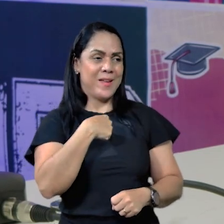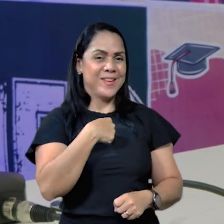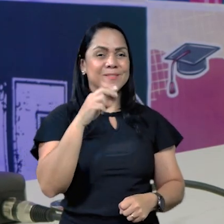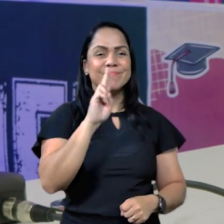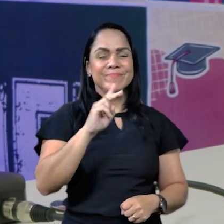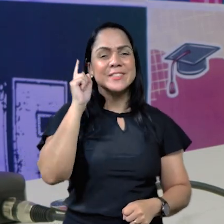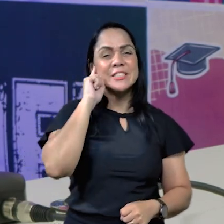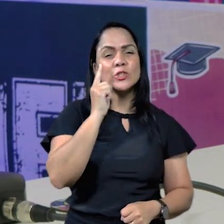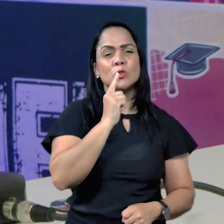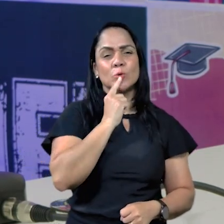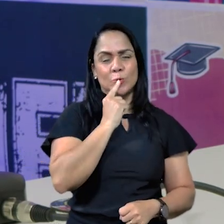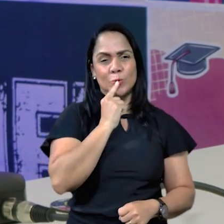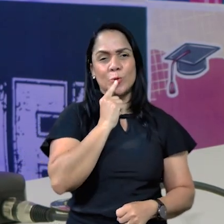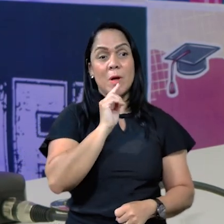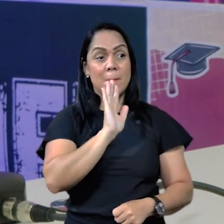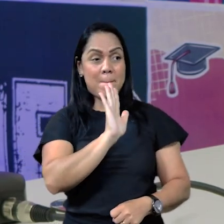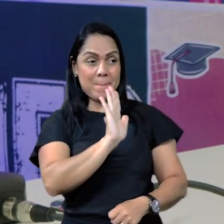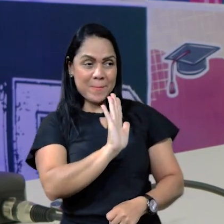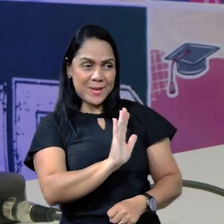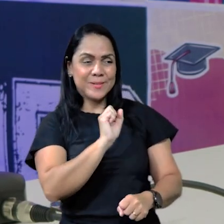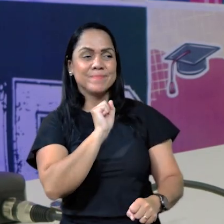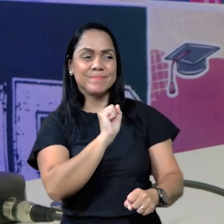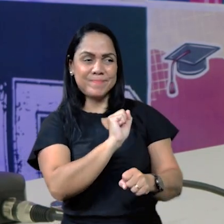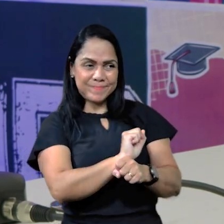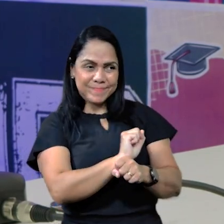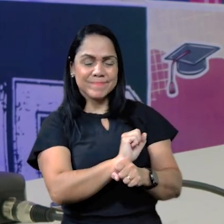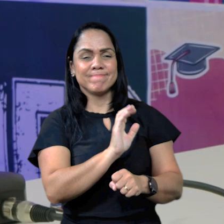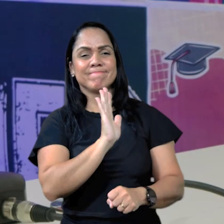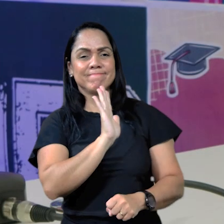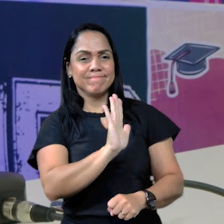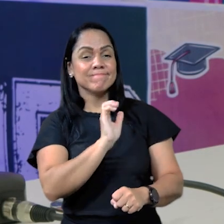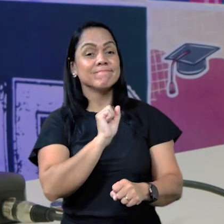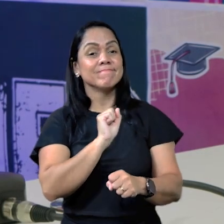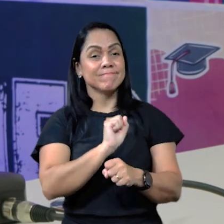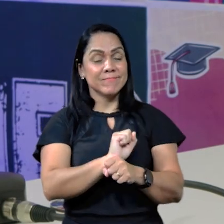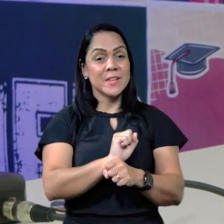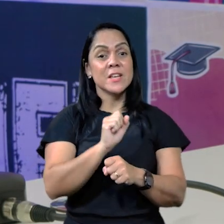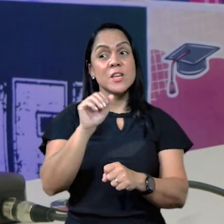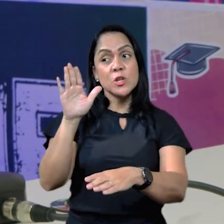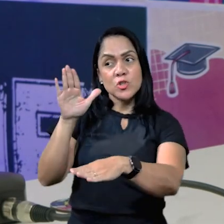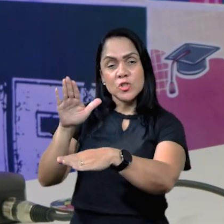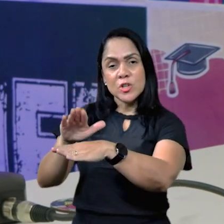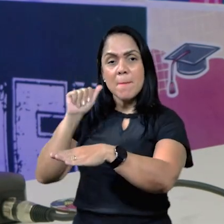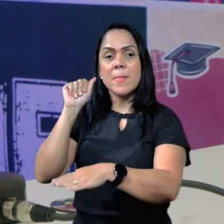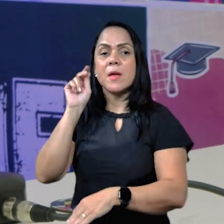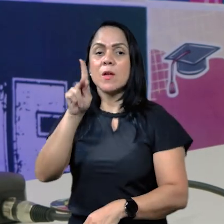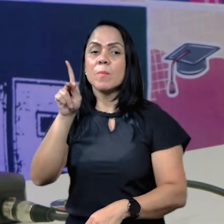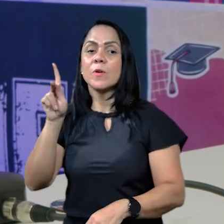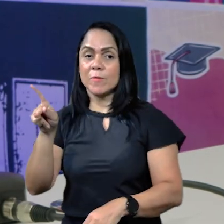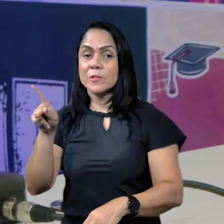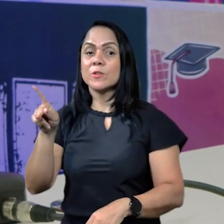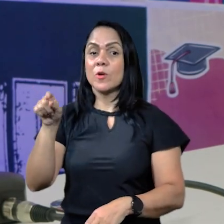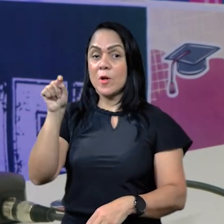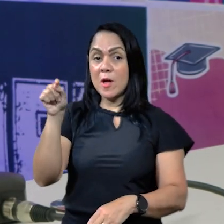surdo. Aí eu pedi para ele esperar, fiz o sinal de esperar e fui lá chamar a professora. Ó, professora,